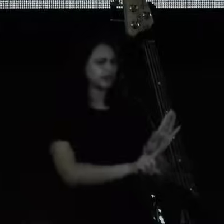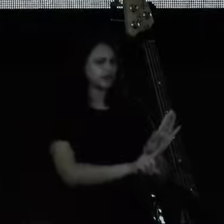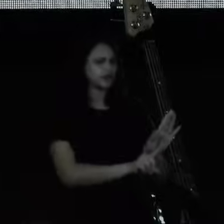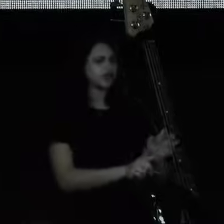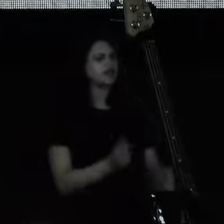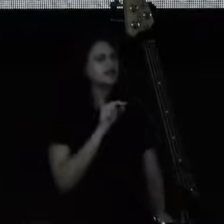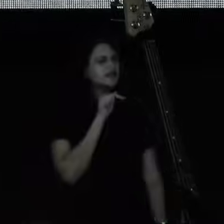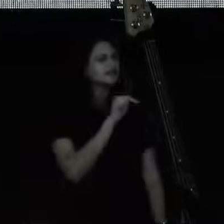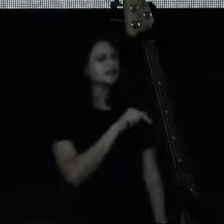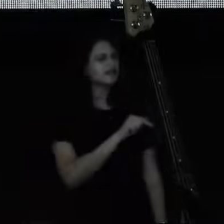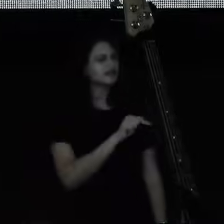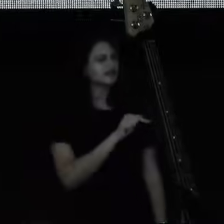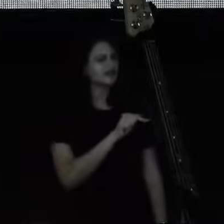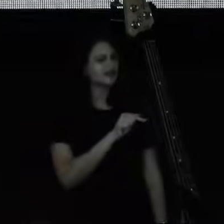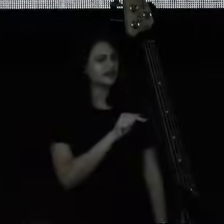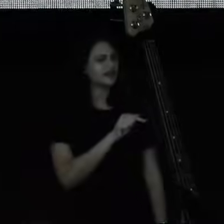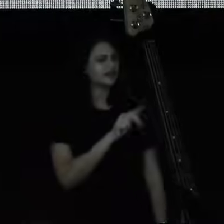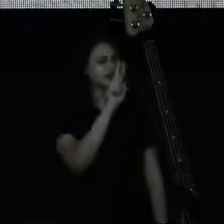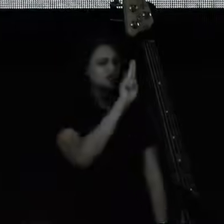suficiência estava em Cristo.